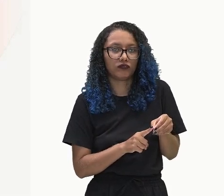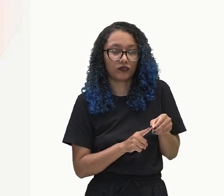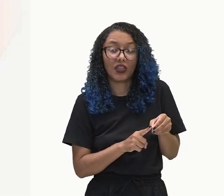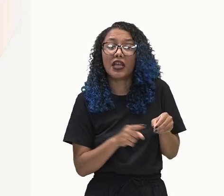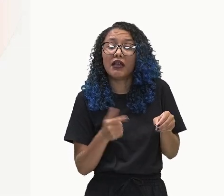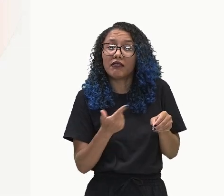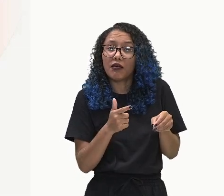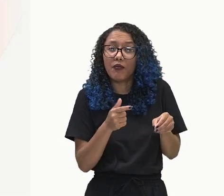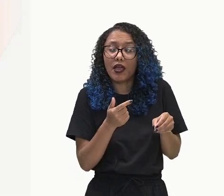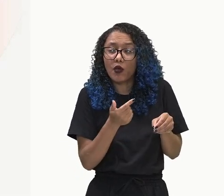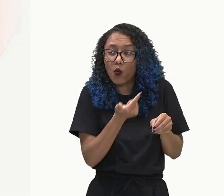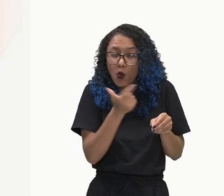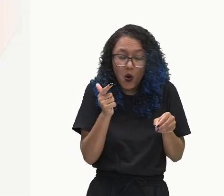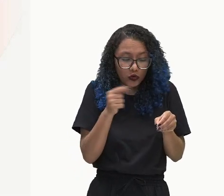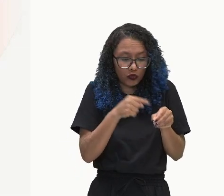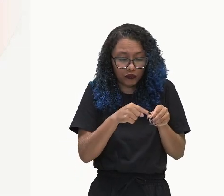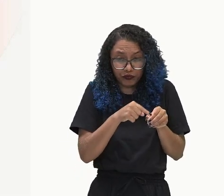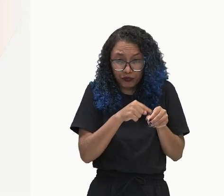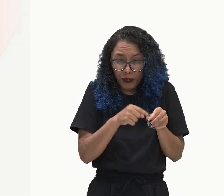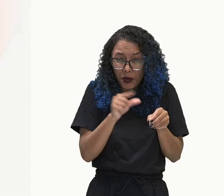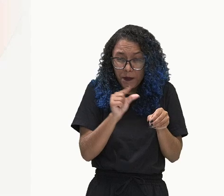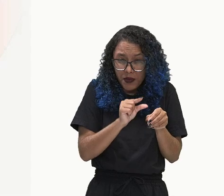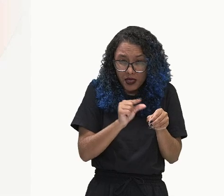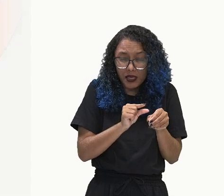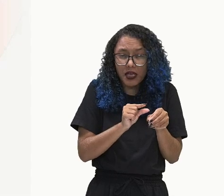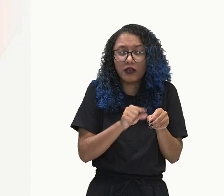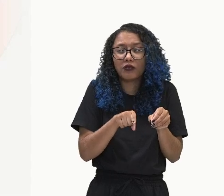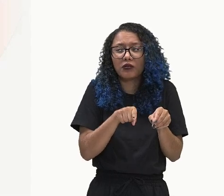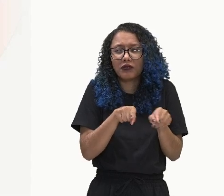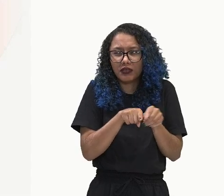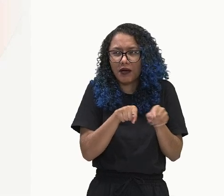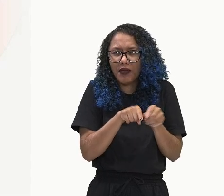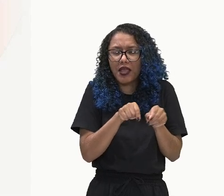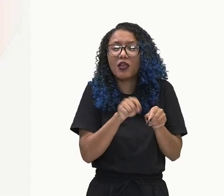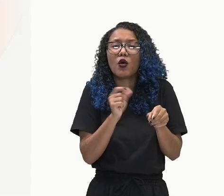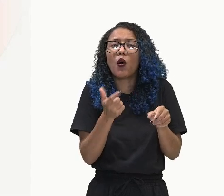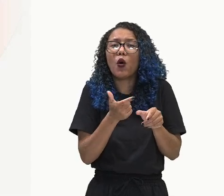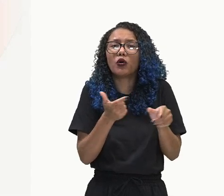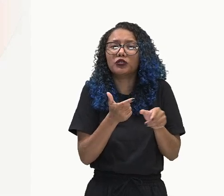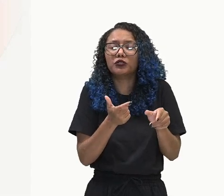vão ser as dobras de pele que rodeiam o clitóris,